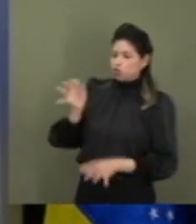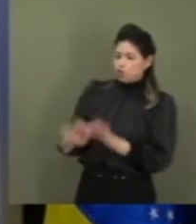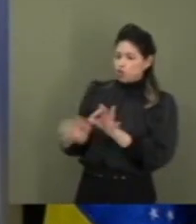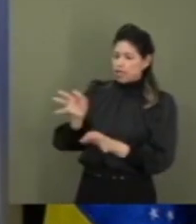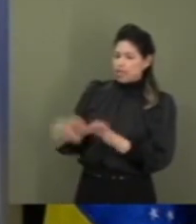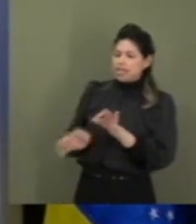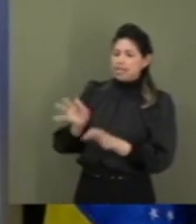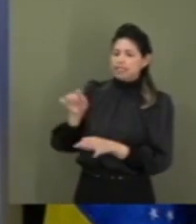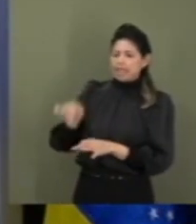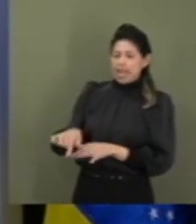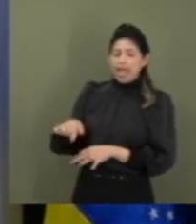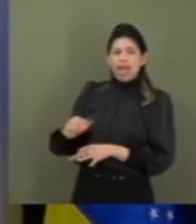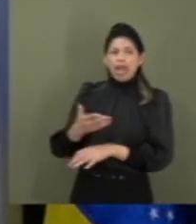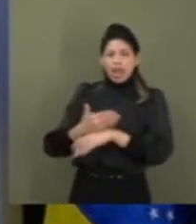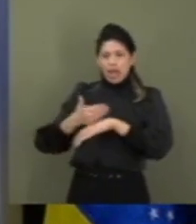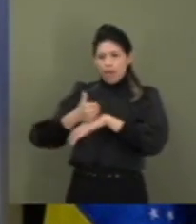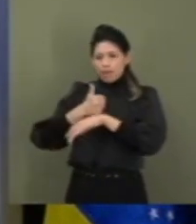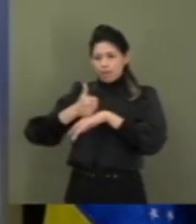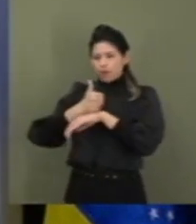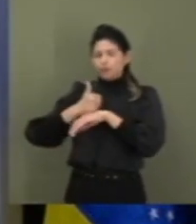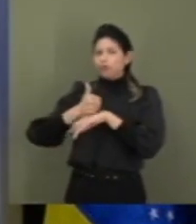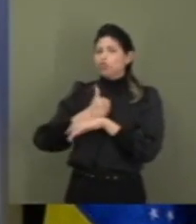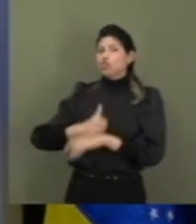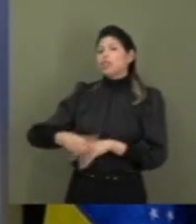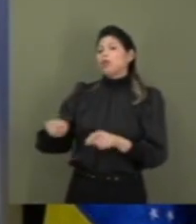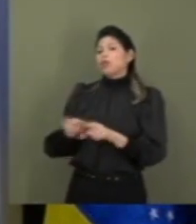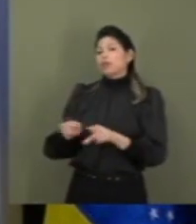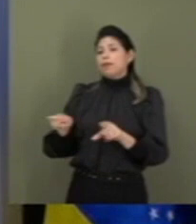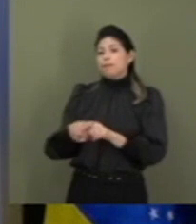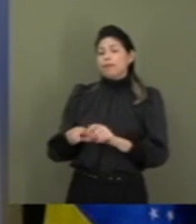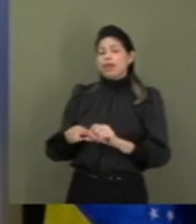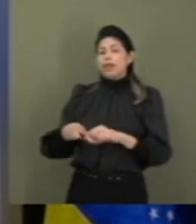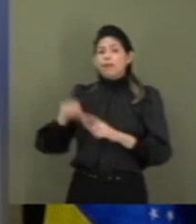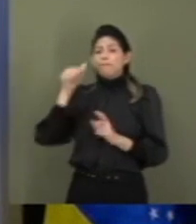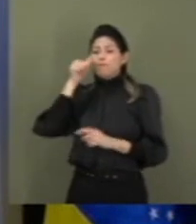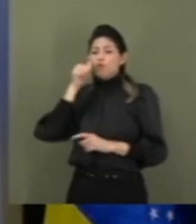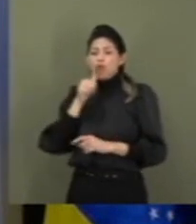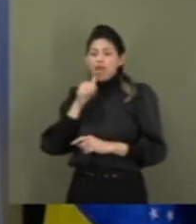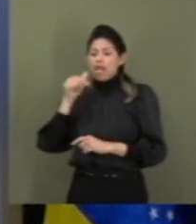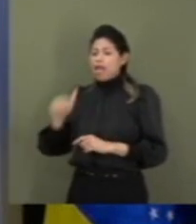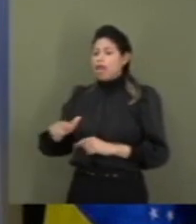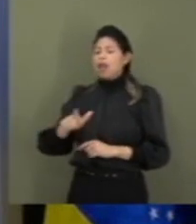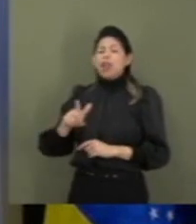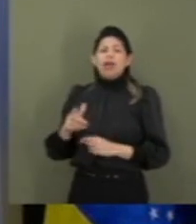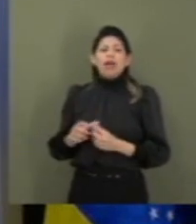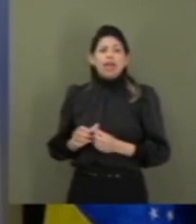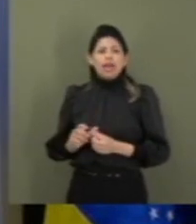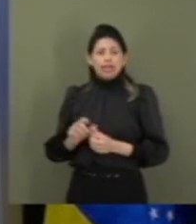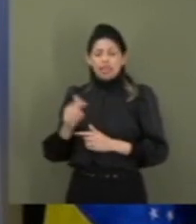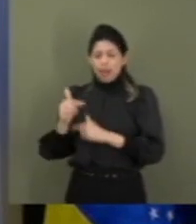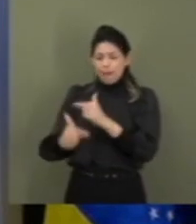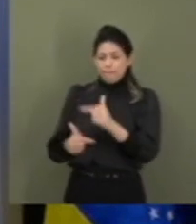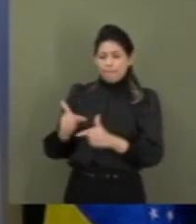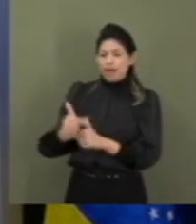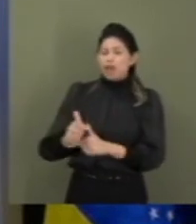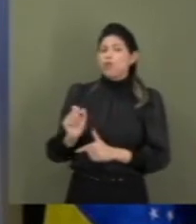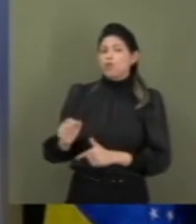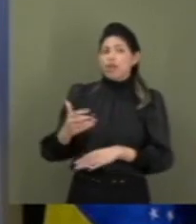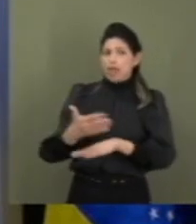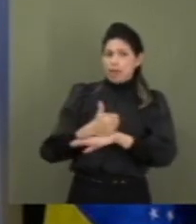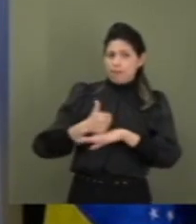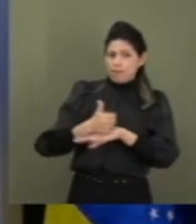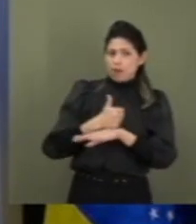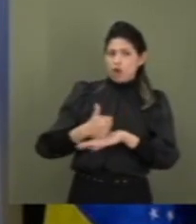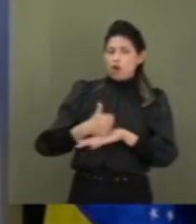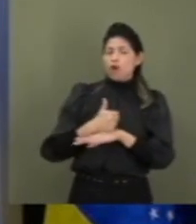a magistratura para exercer sua atividade profissional, tomando como exemplo a sua